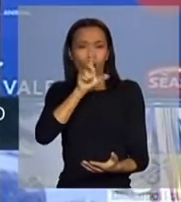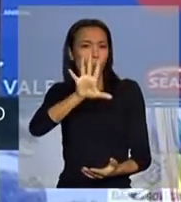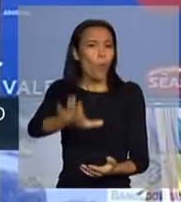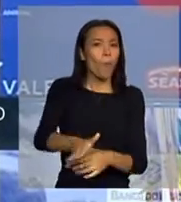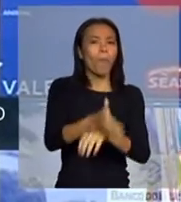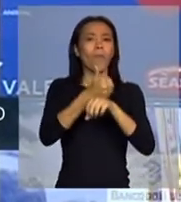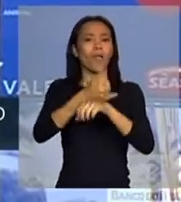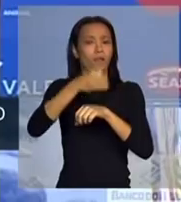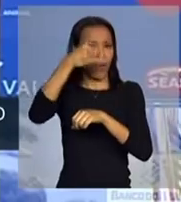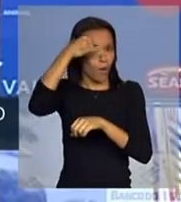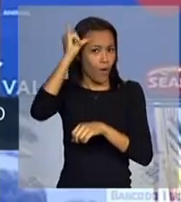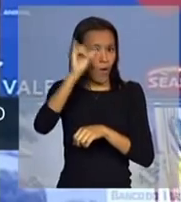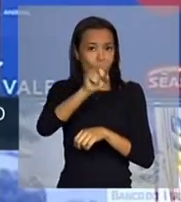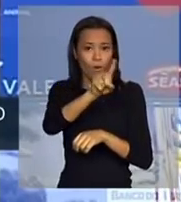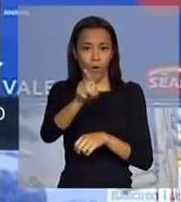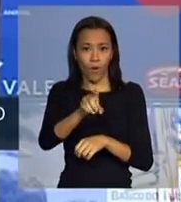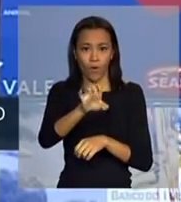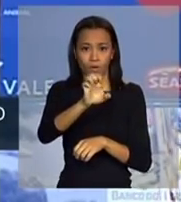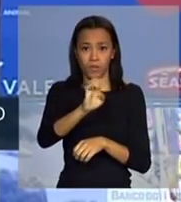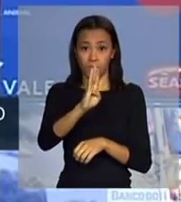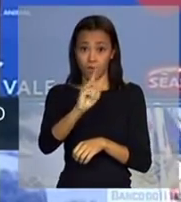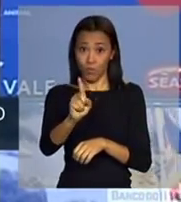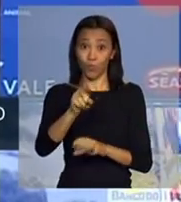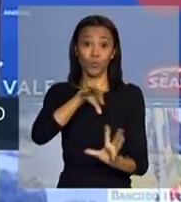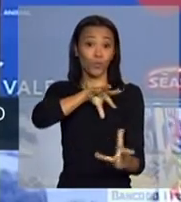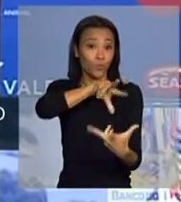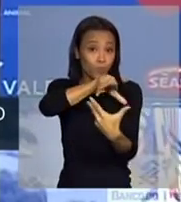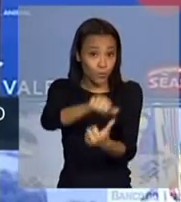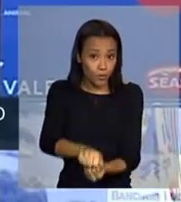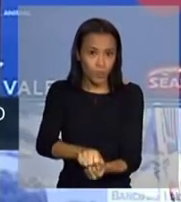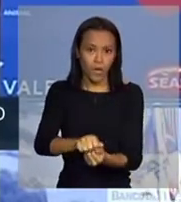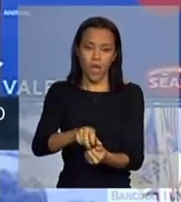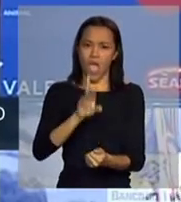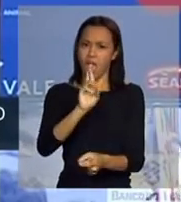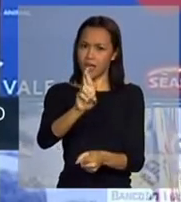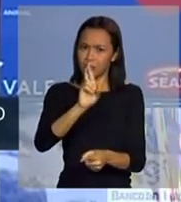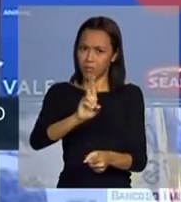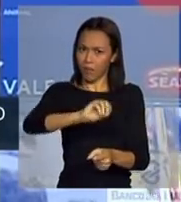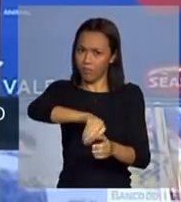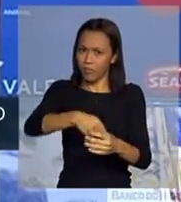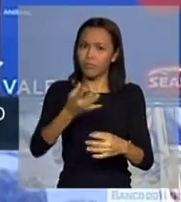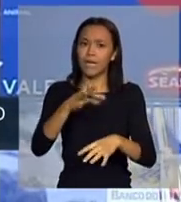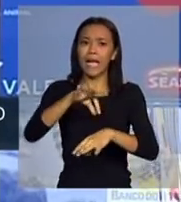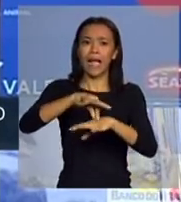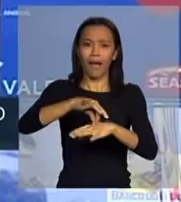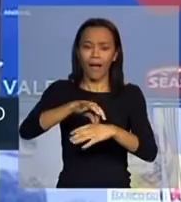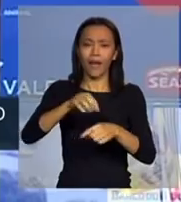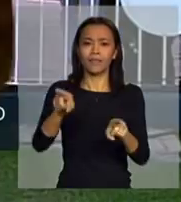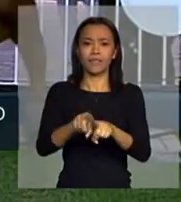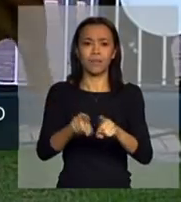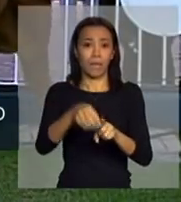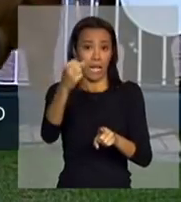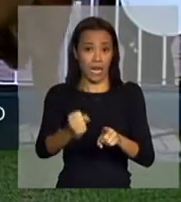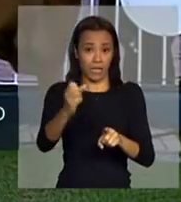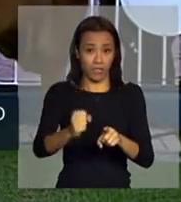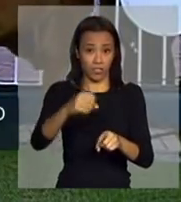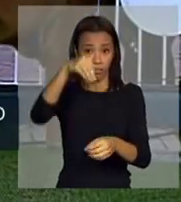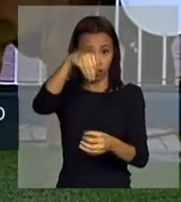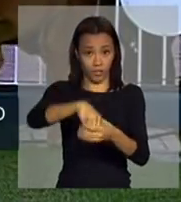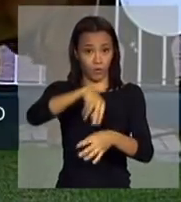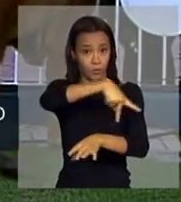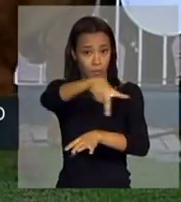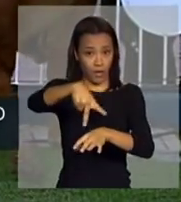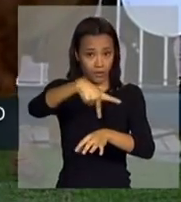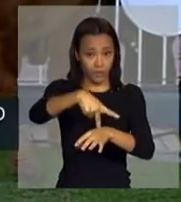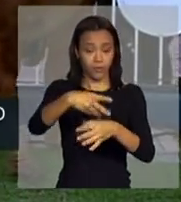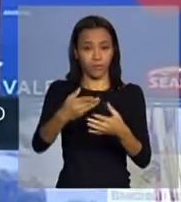zebu do mundo, responsável pela maior produção de carne bovina e leite do país.